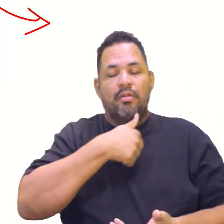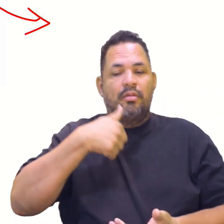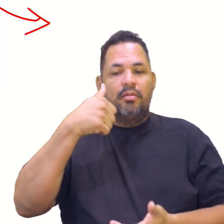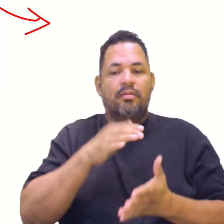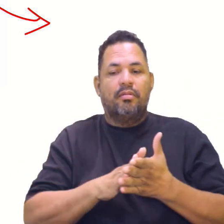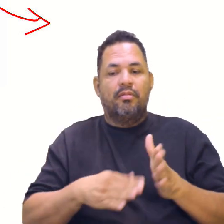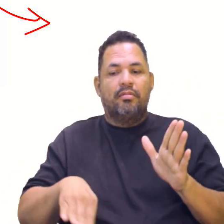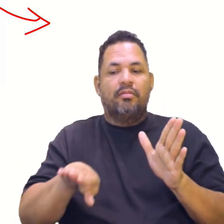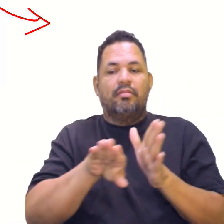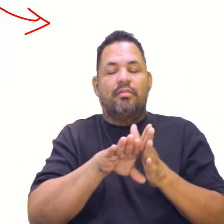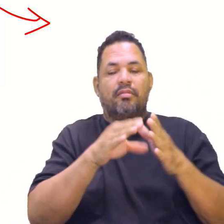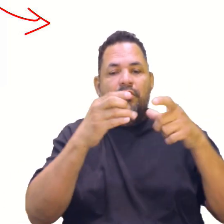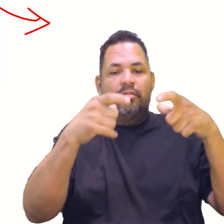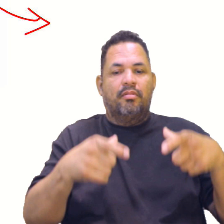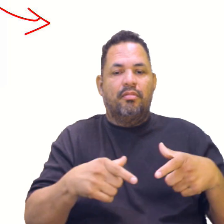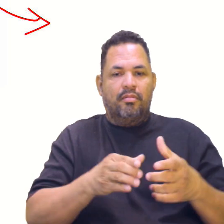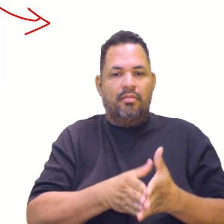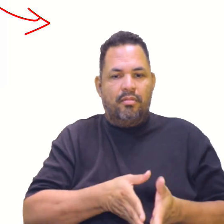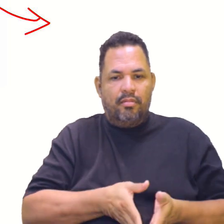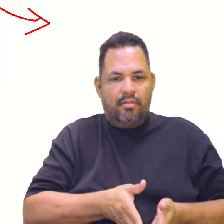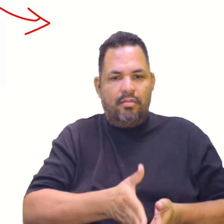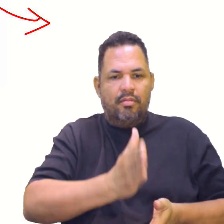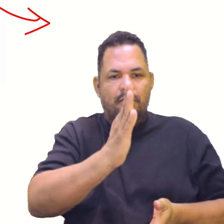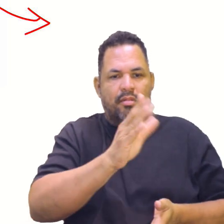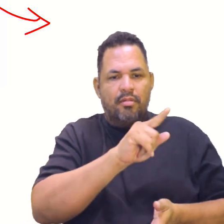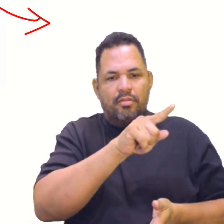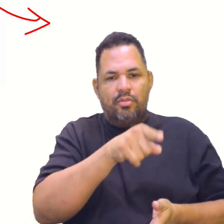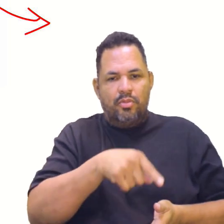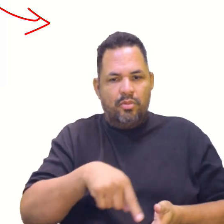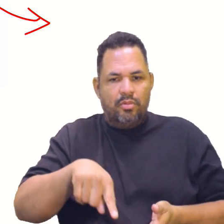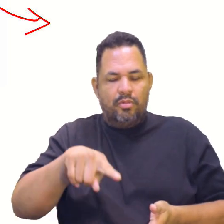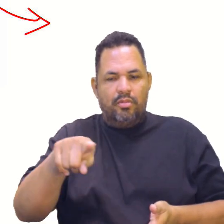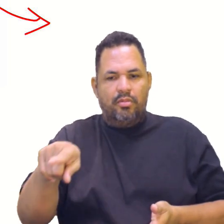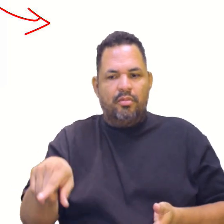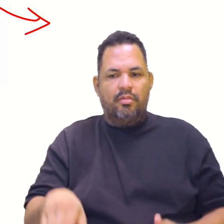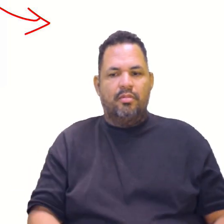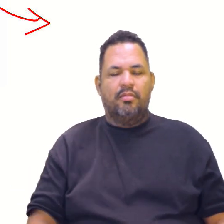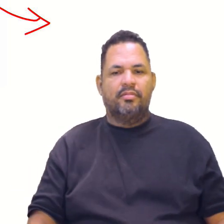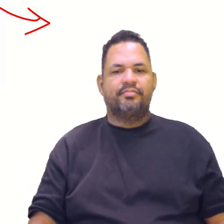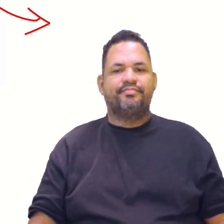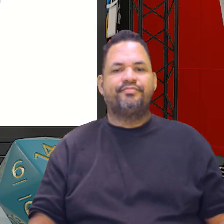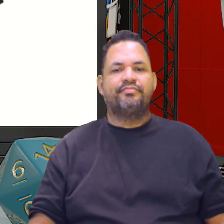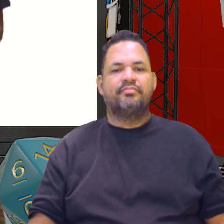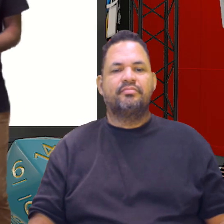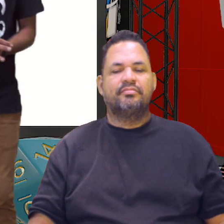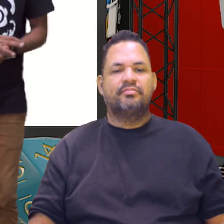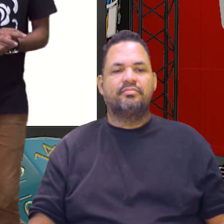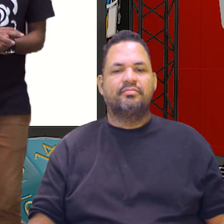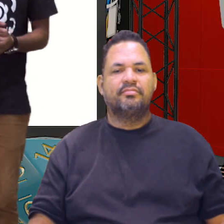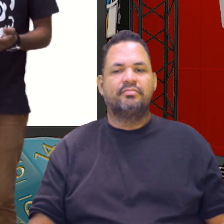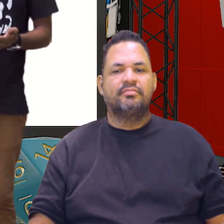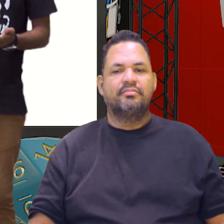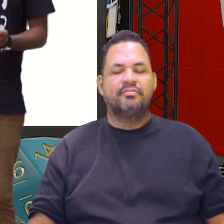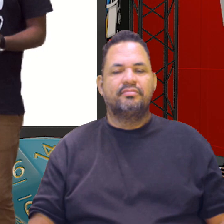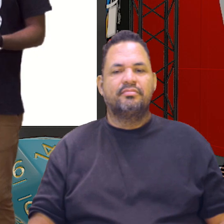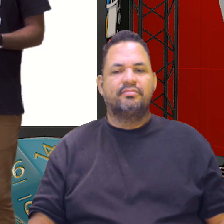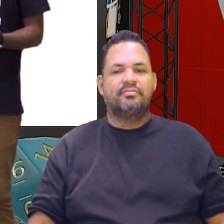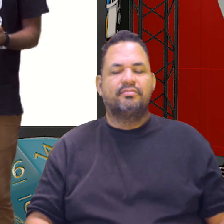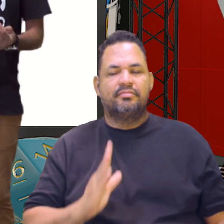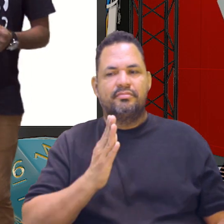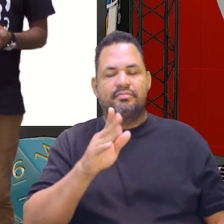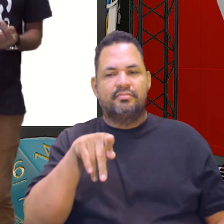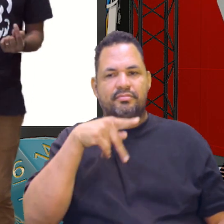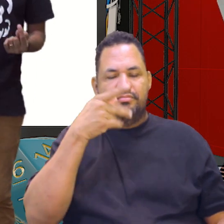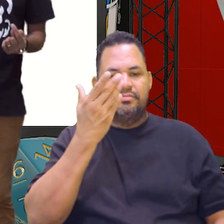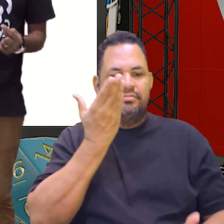se chegar a algum lugar? Será que é pelo caminho reto ou pelo sinuoso, aí dando voltinhas? Com certeza, com certeza. Nós até falamos, acho que em